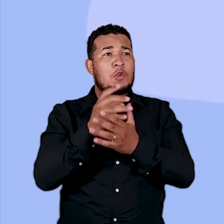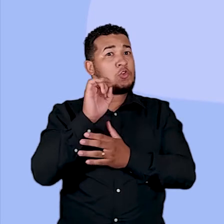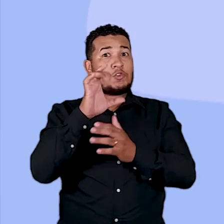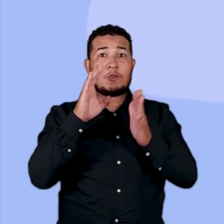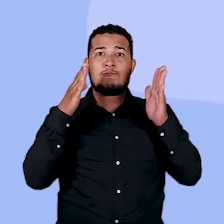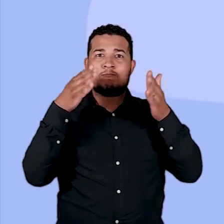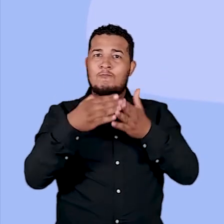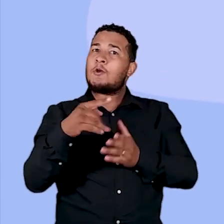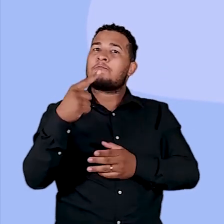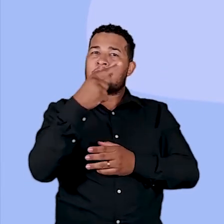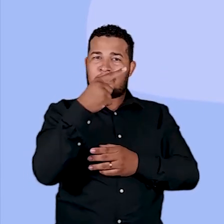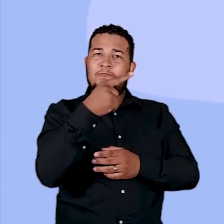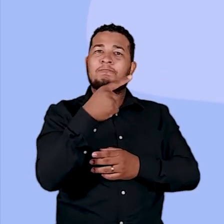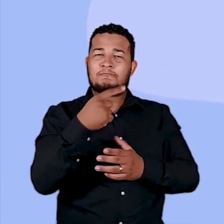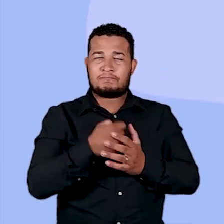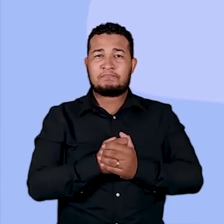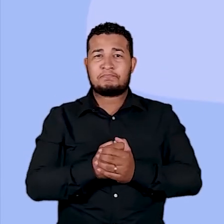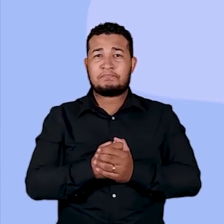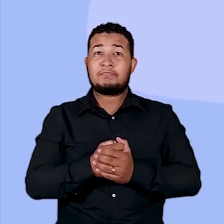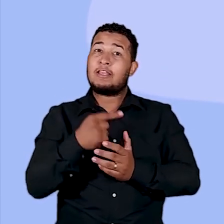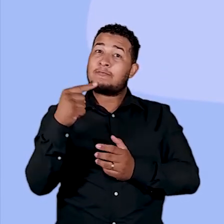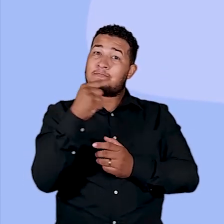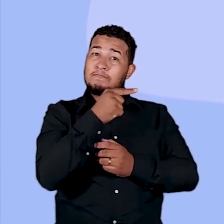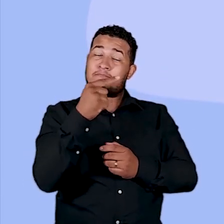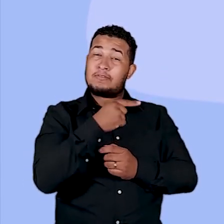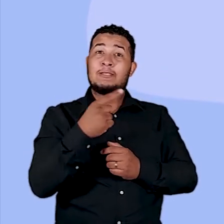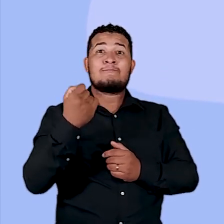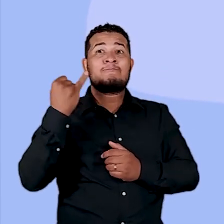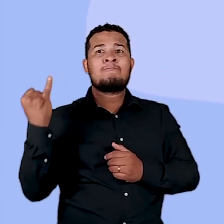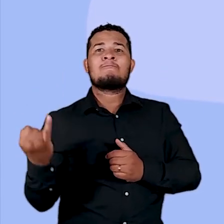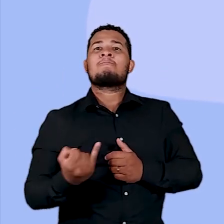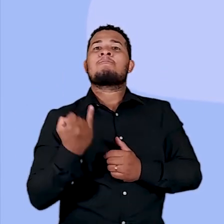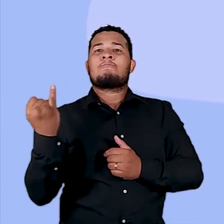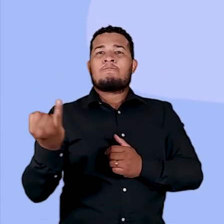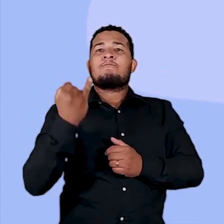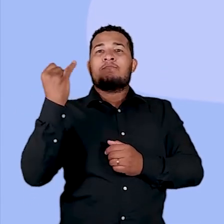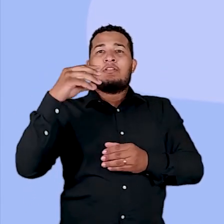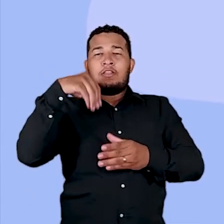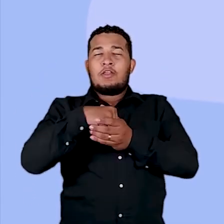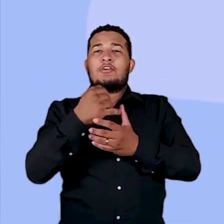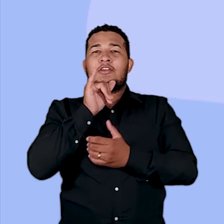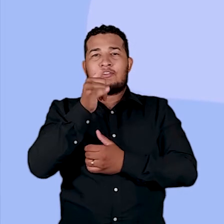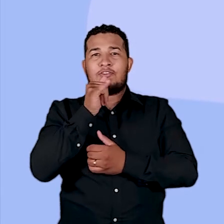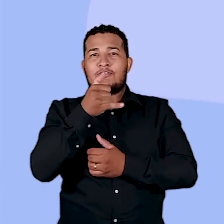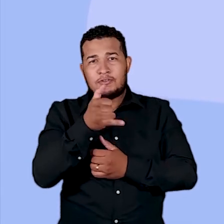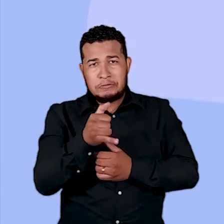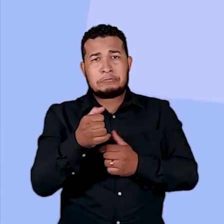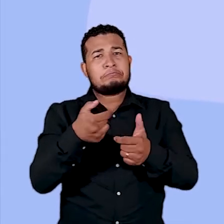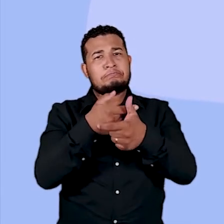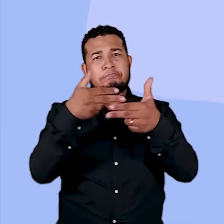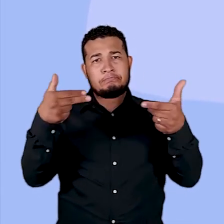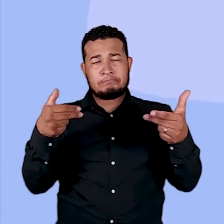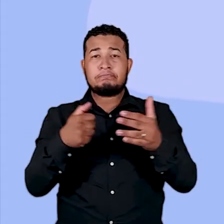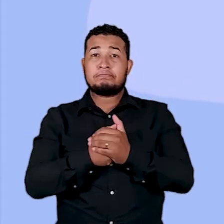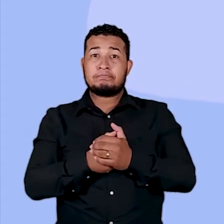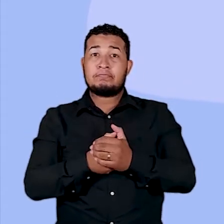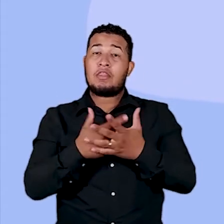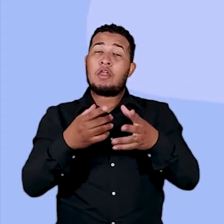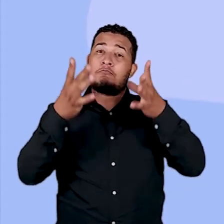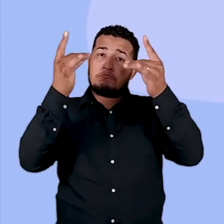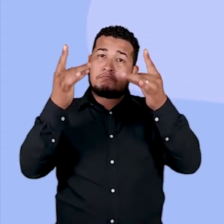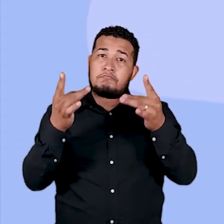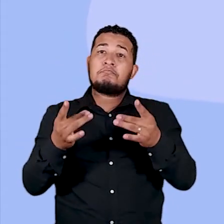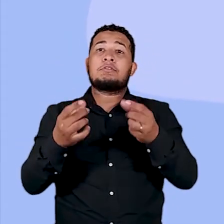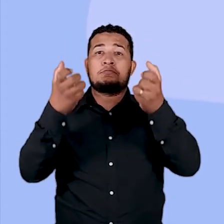aula aqui só falando sobre resistores. Galera, resistores é muito importante em circuitos eletrônicos e tudo mais.